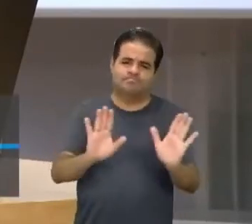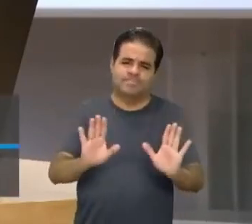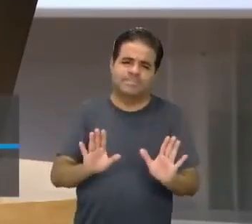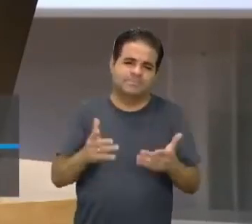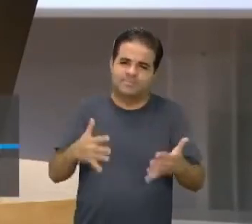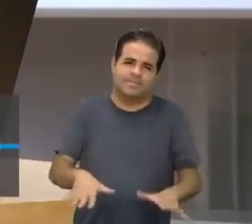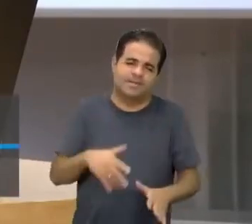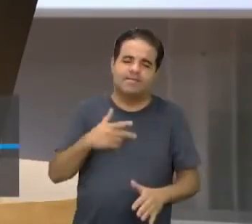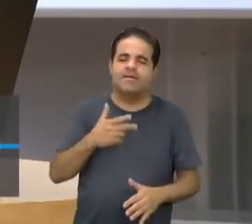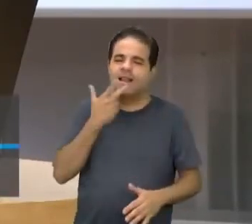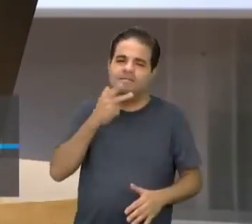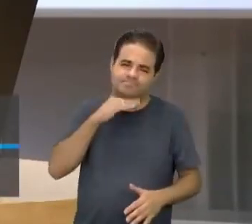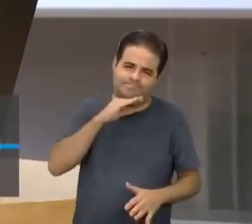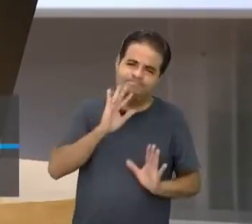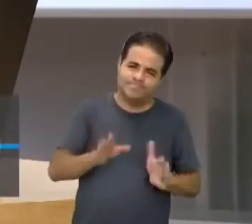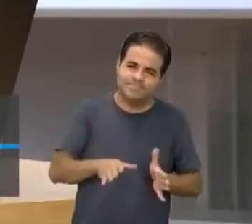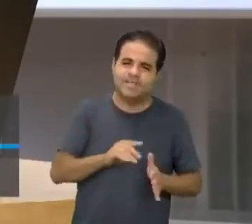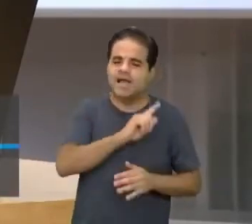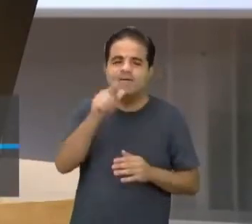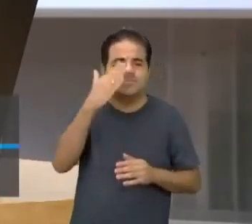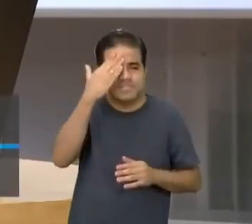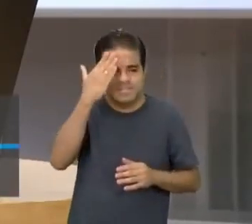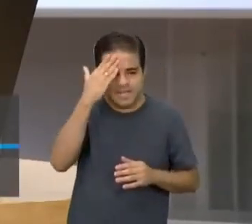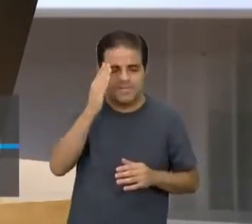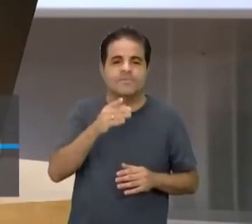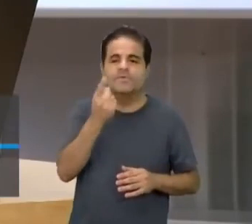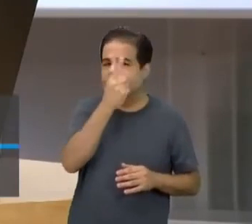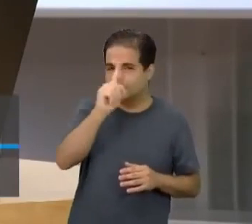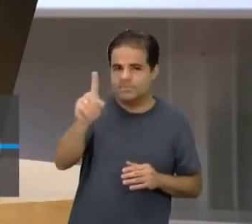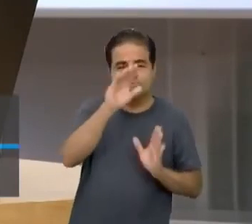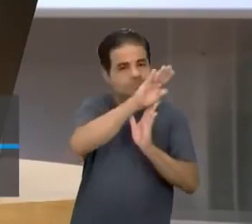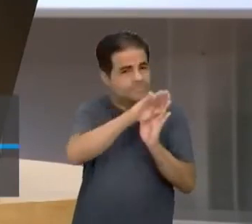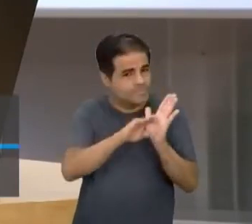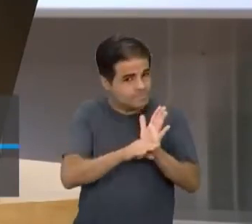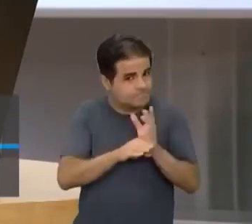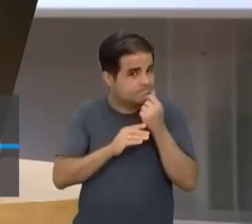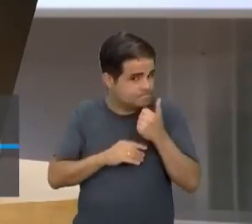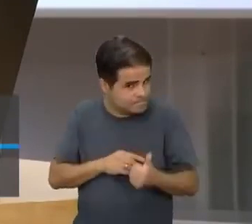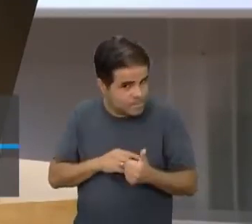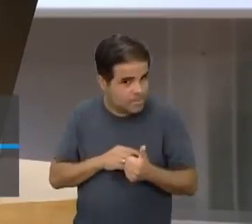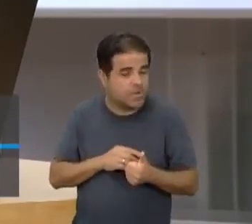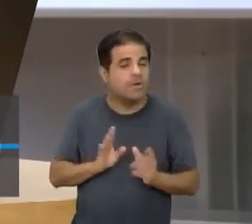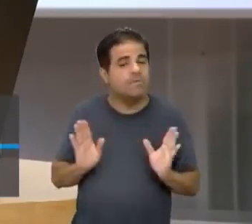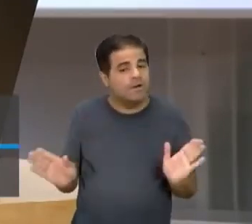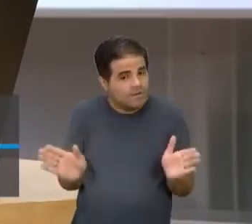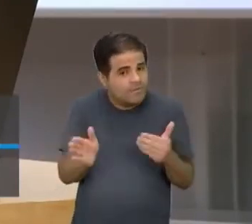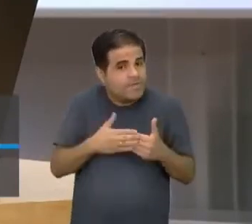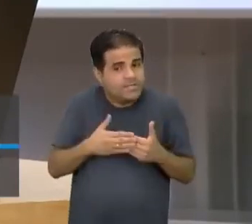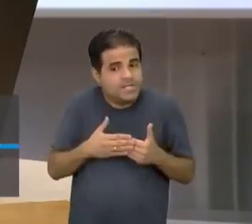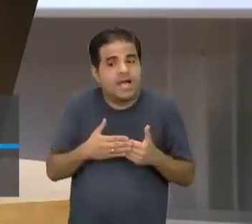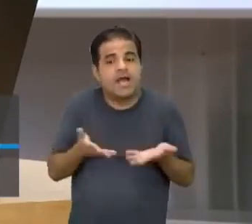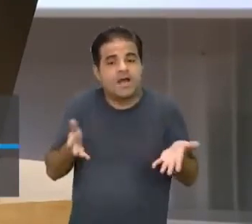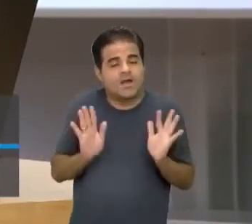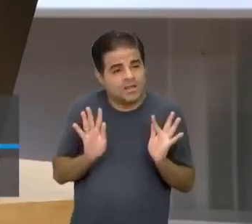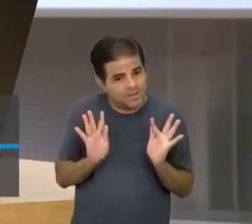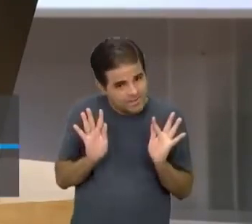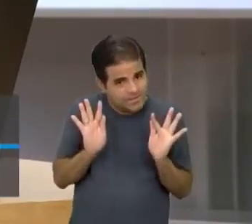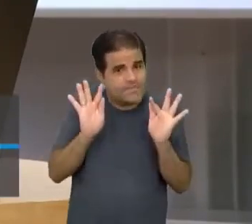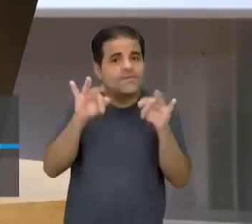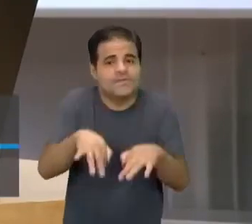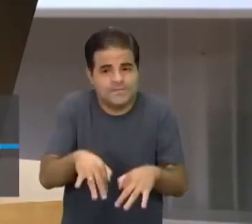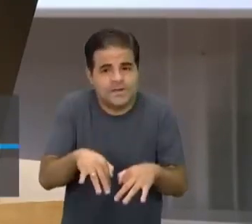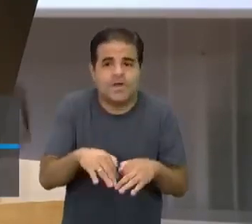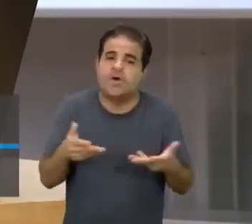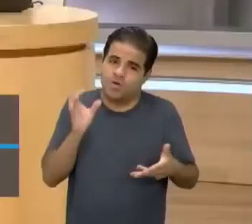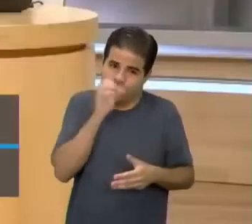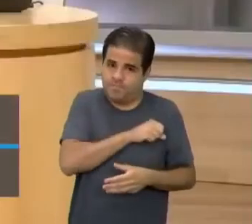chata. Mas enfim, essa é a ideia aí desse último princípio, tá bom? Pra gente fechar, a gente tá chegando aí no finalzinho, né? Hoje